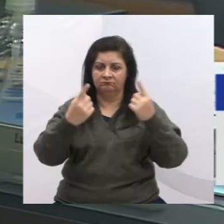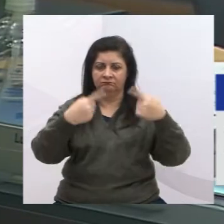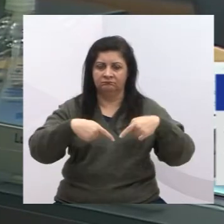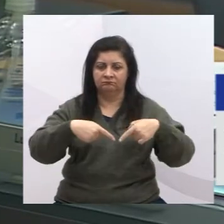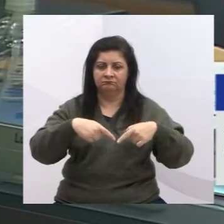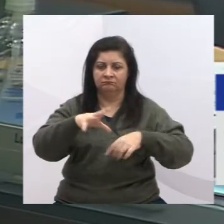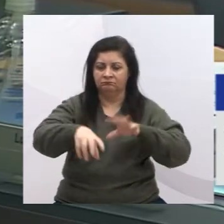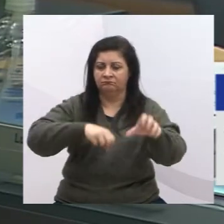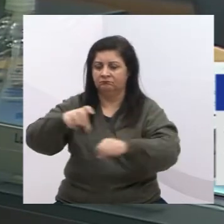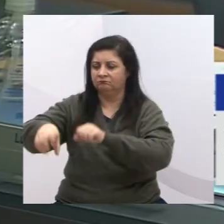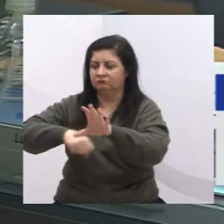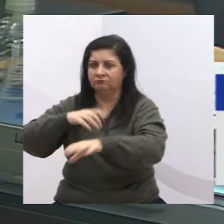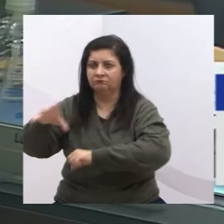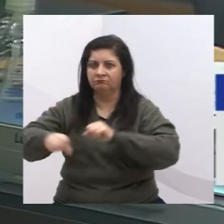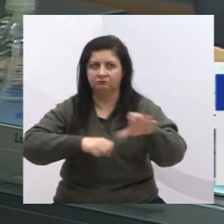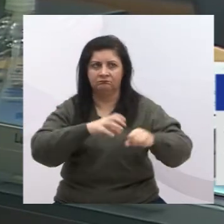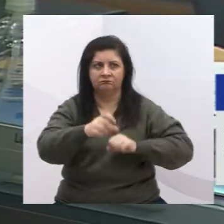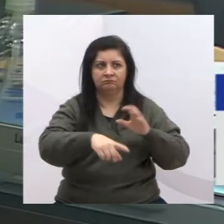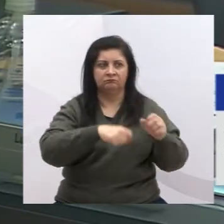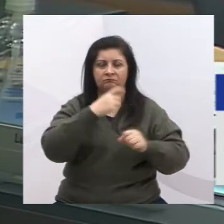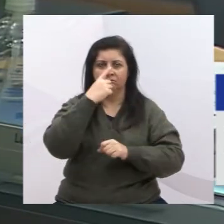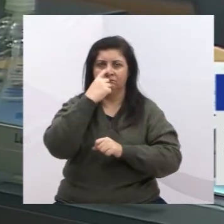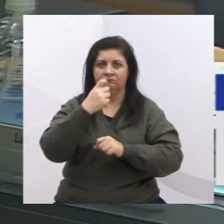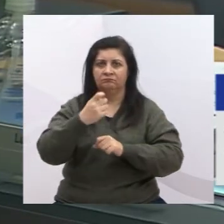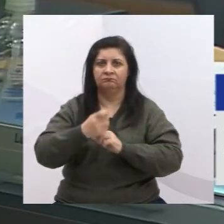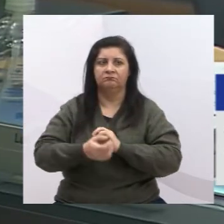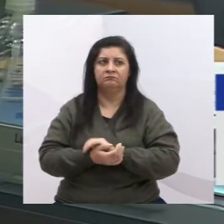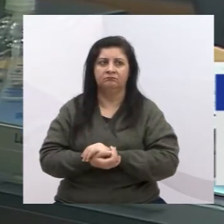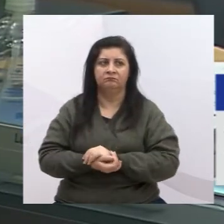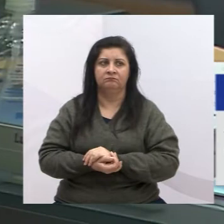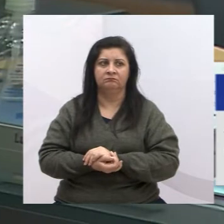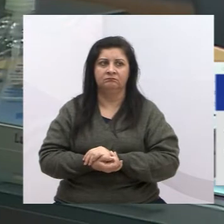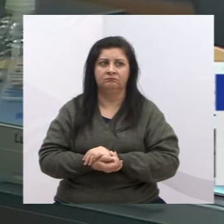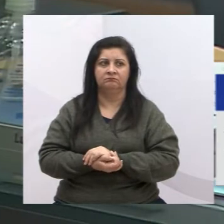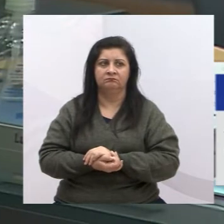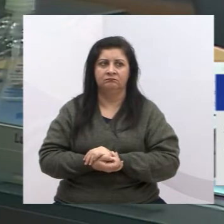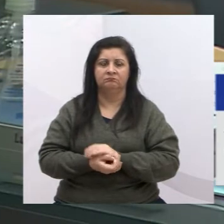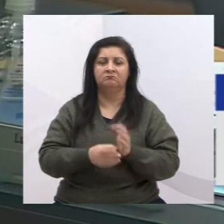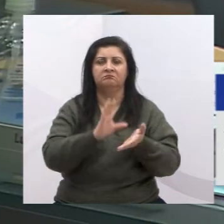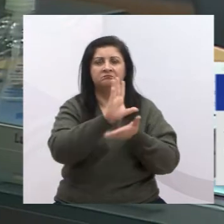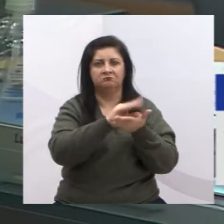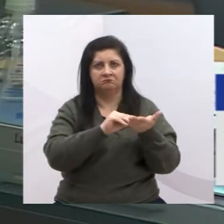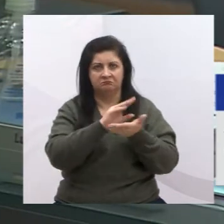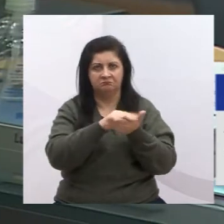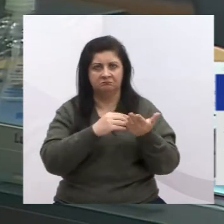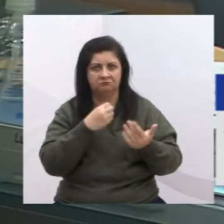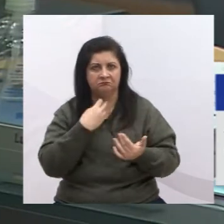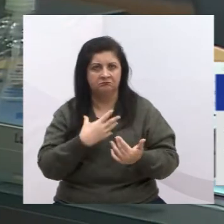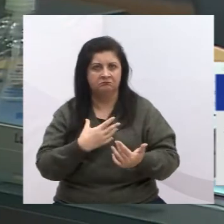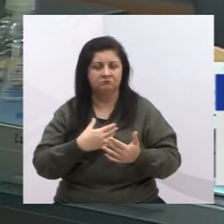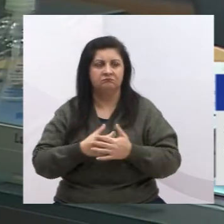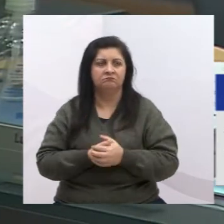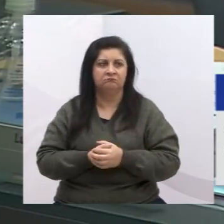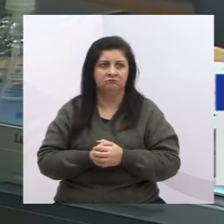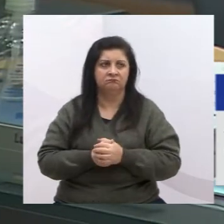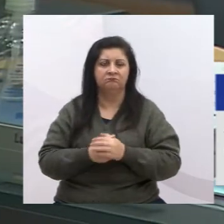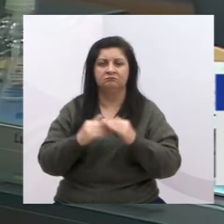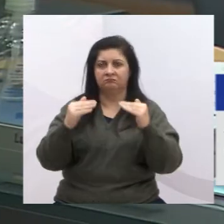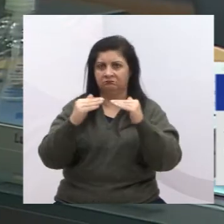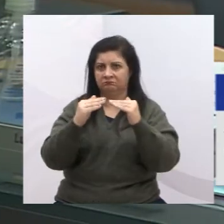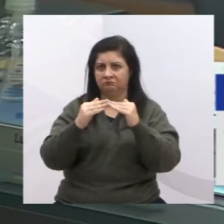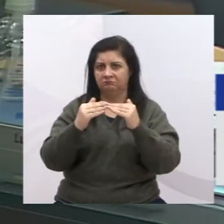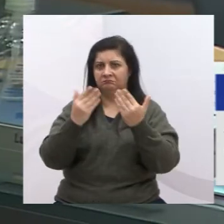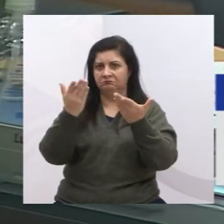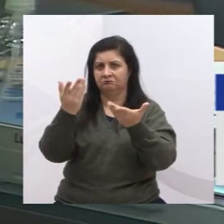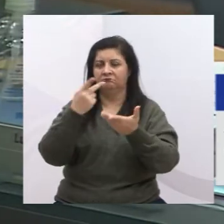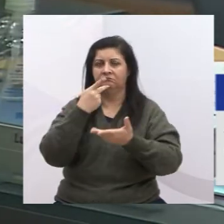recolhiam todo o lixo produzido ali naquele local, né? Então foi um exemplo bastante bacana que coincide aí com a sua